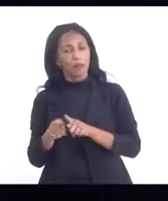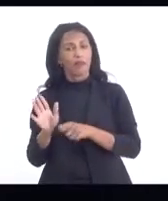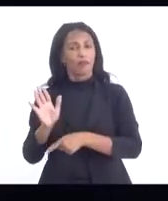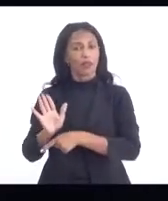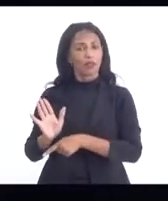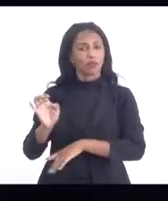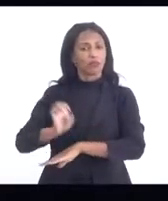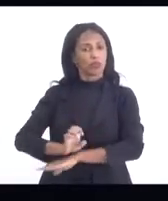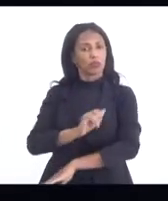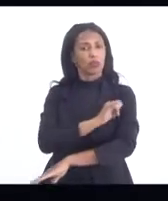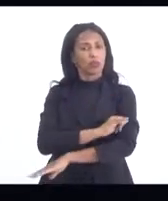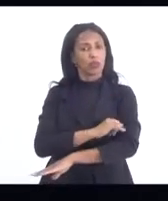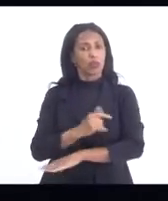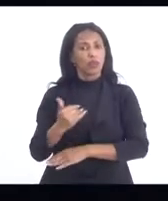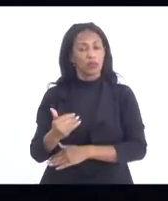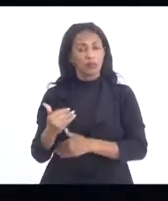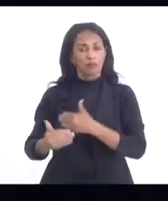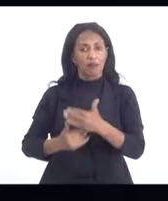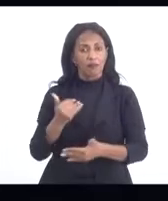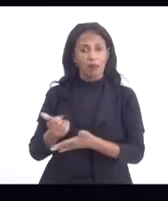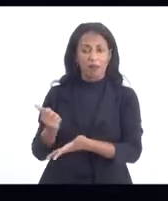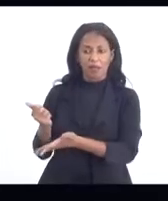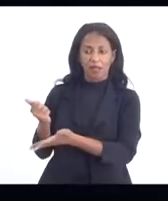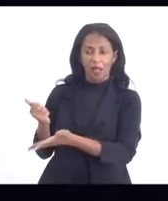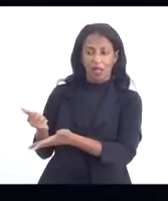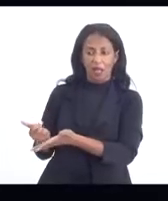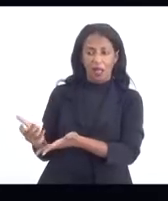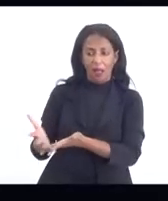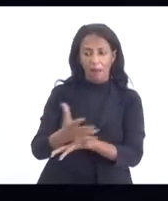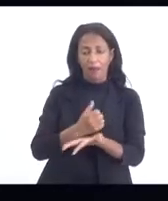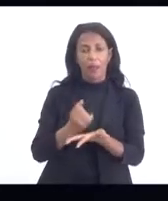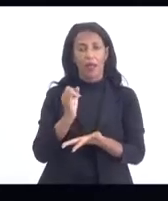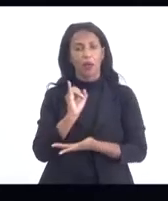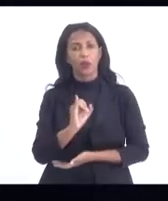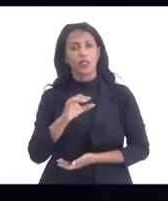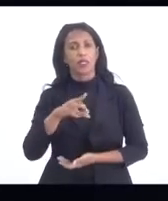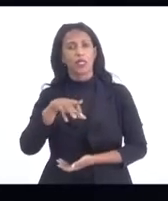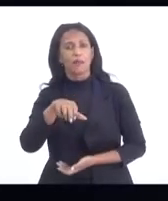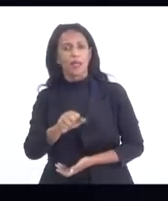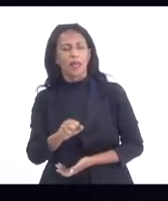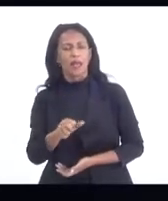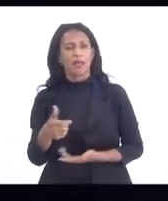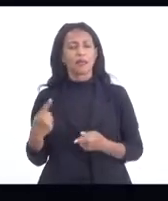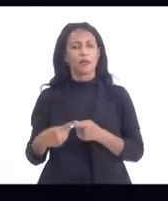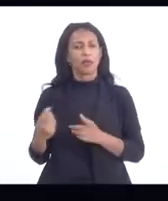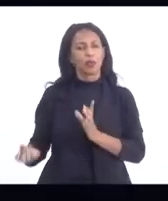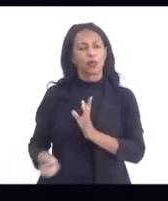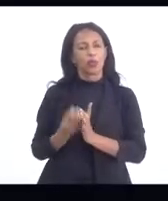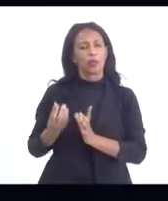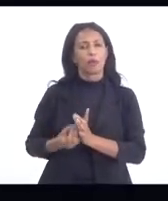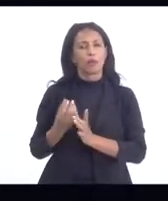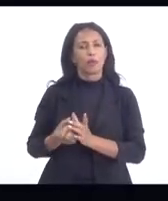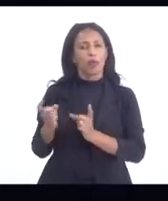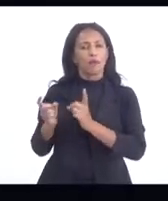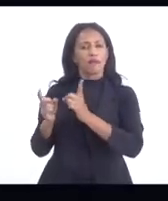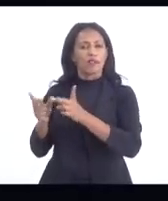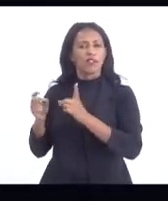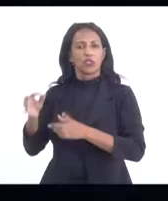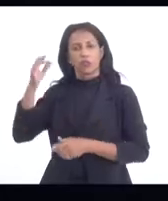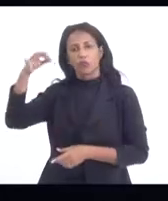beneficiar o estado do Rio de Janeiro, que vai passar a recolher um ICMS que hoje não recolhe, porque toda a produção é escoada para o Espírito